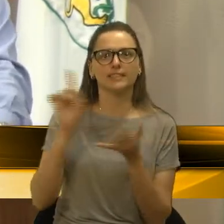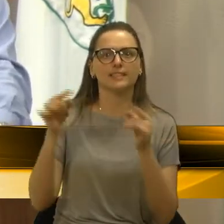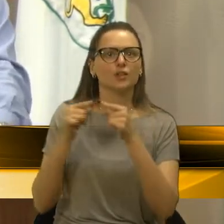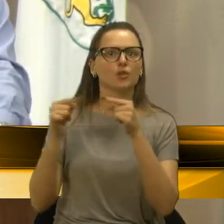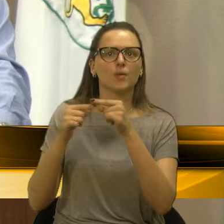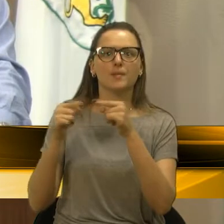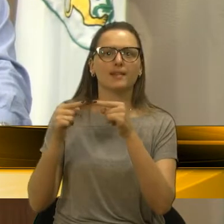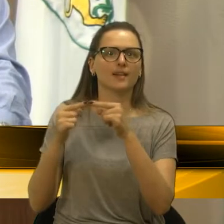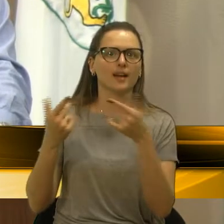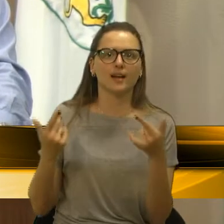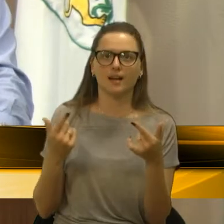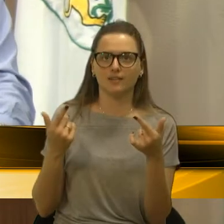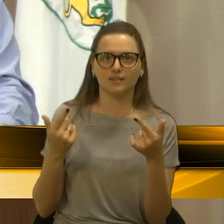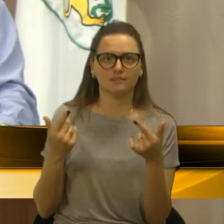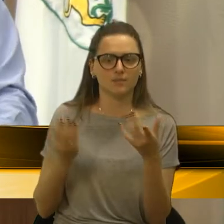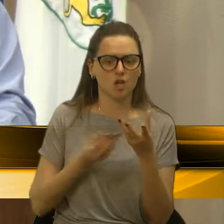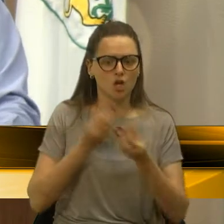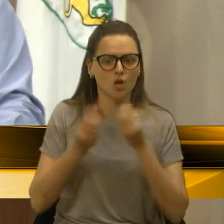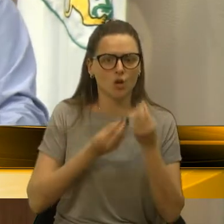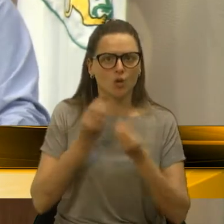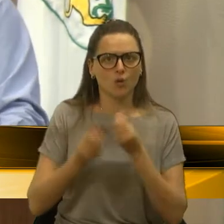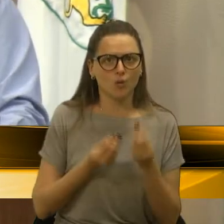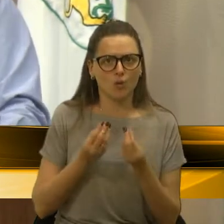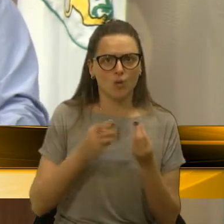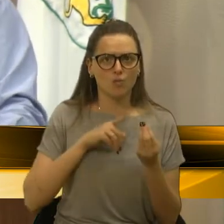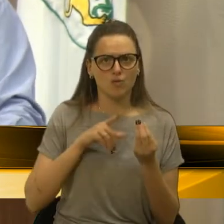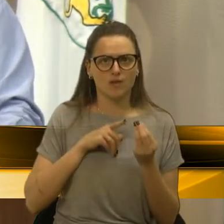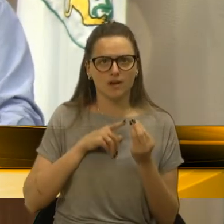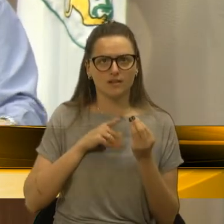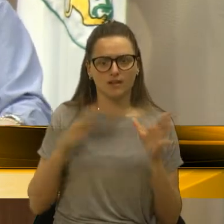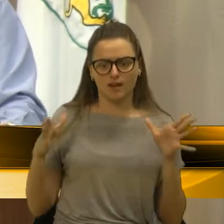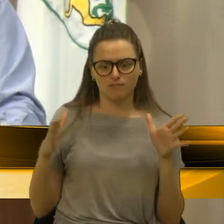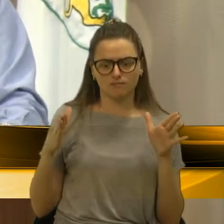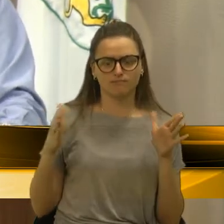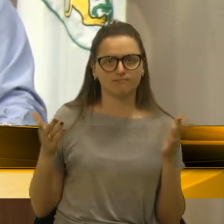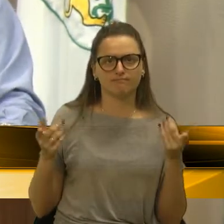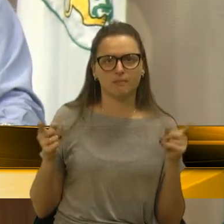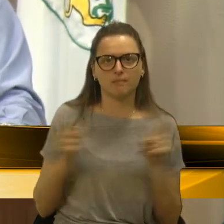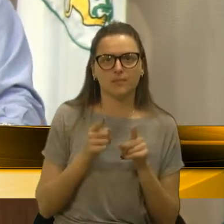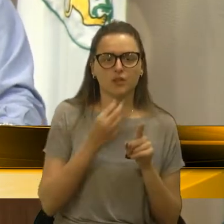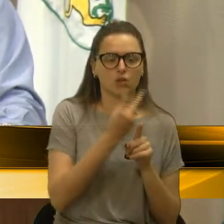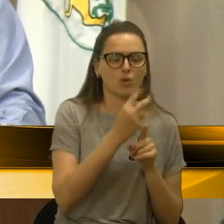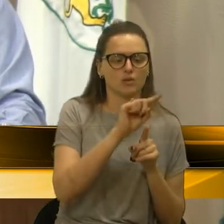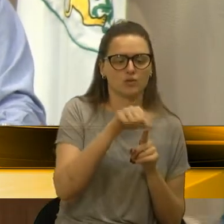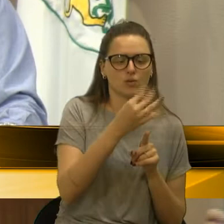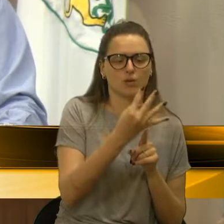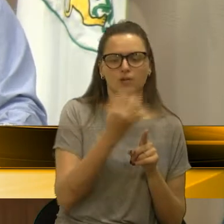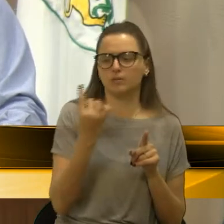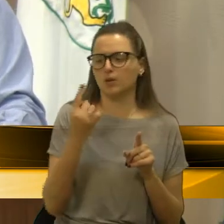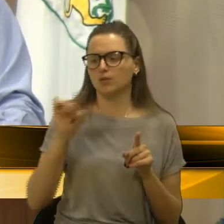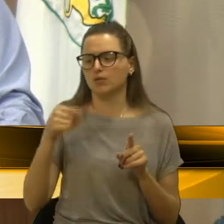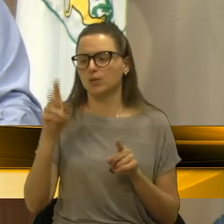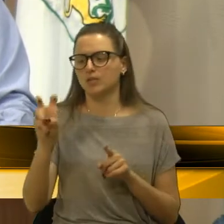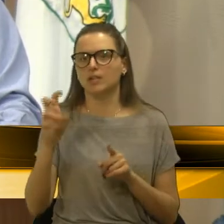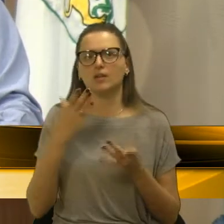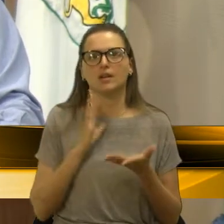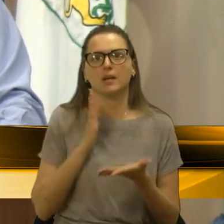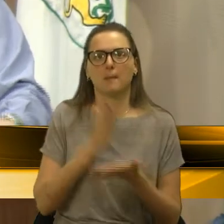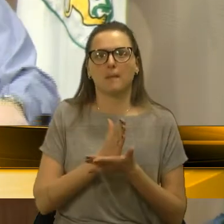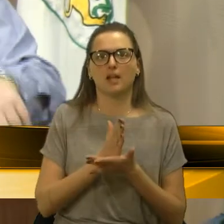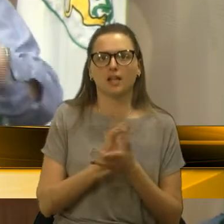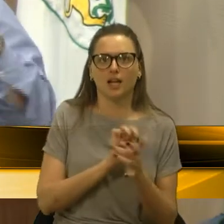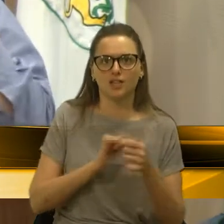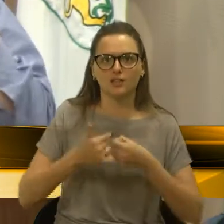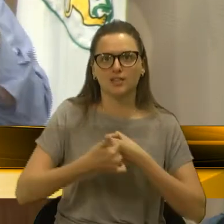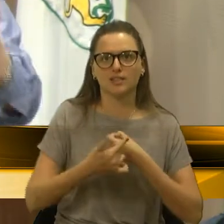casinha. Como é que tu vai reduzir um índice de 2,4 para 1,5 em metade da cidade,